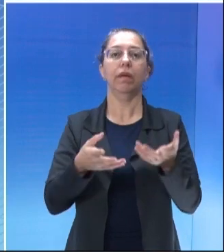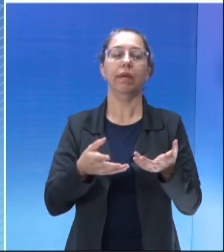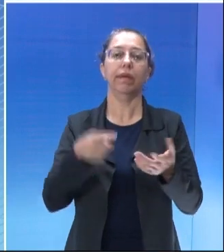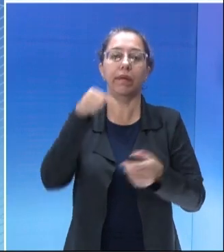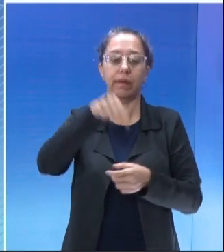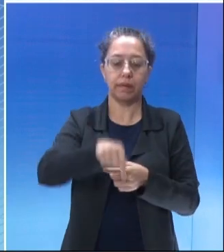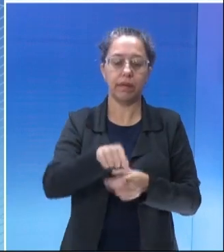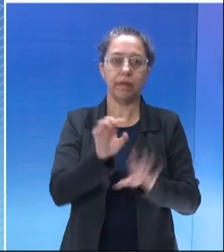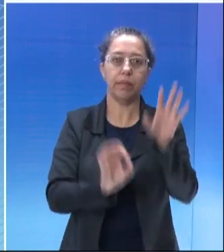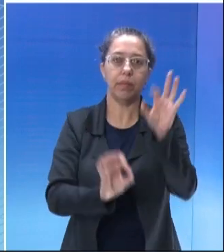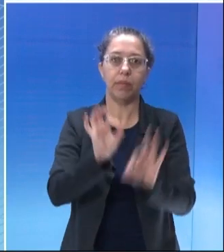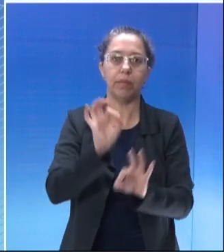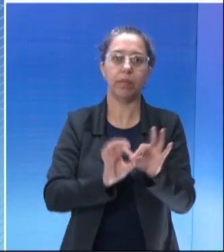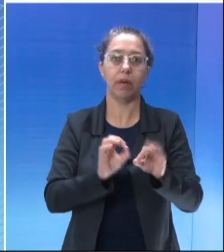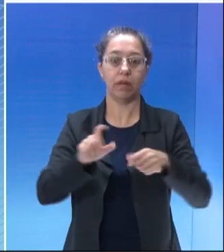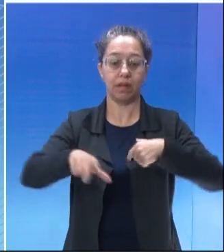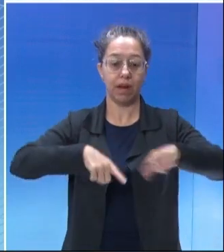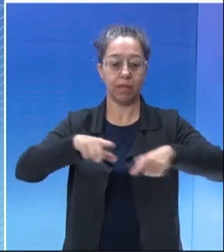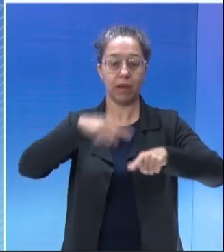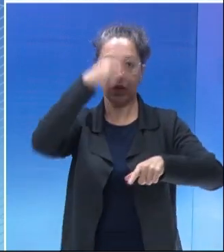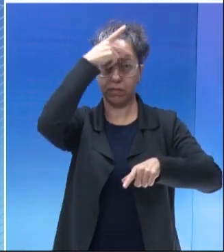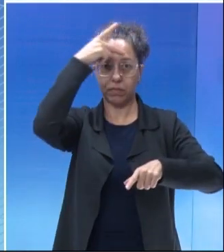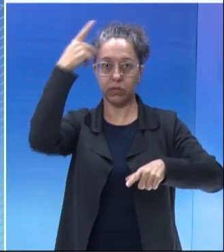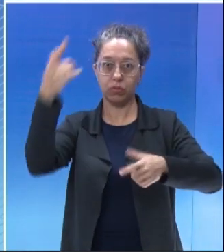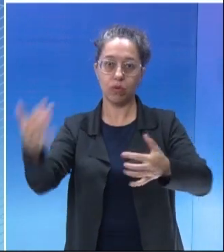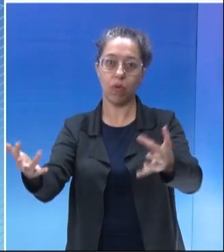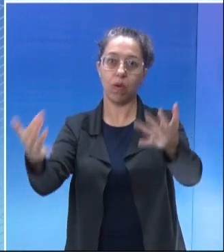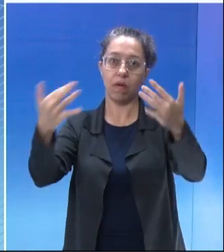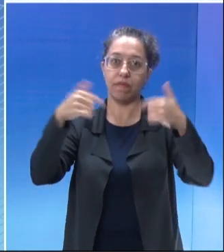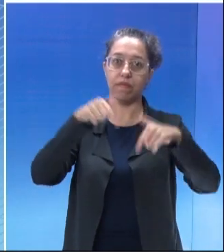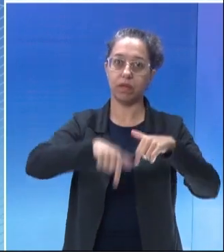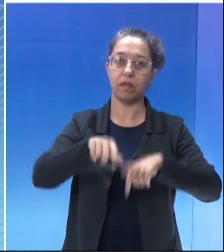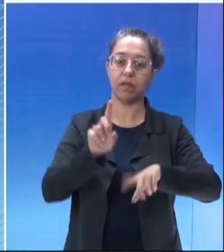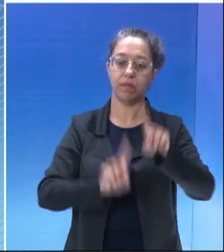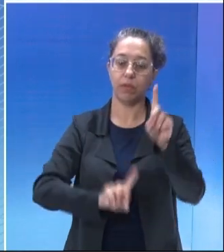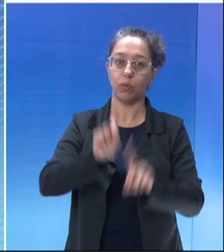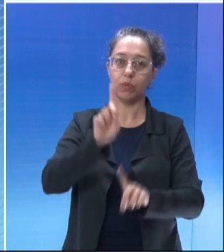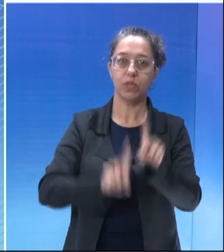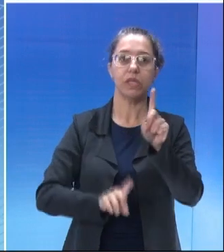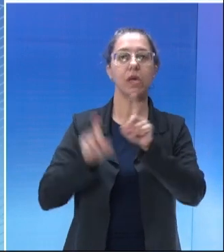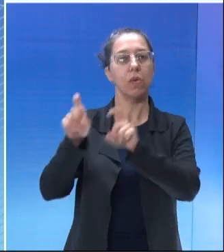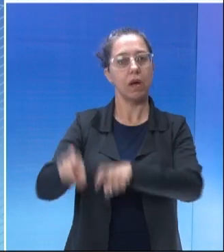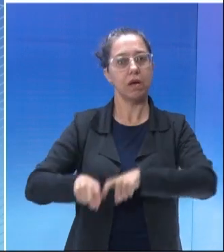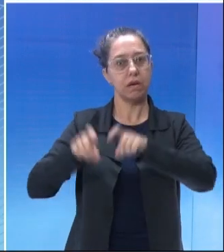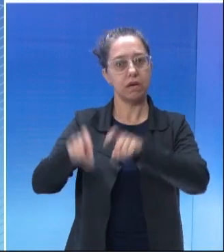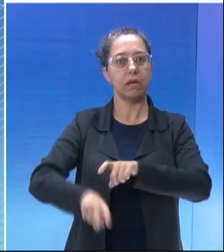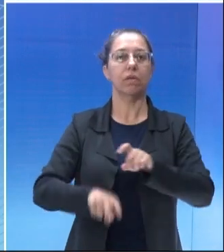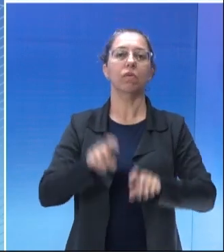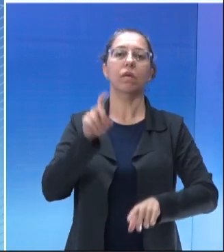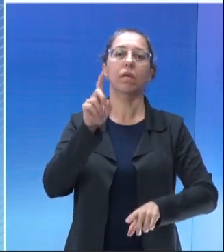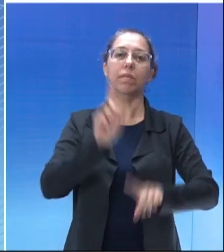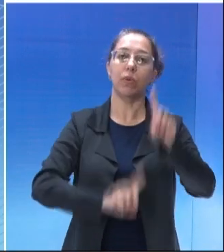empregos, produzindo, agricultura, pecuária. Isso é tornar a terra,